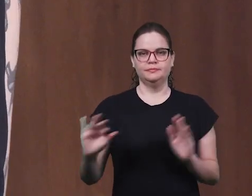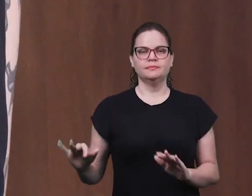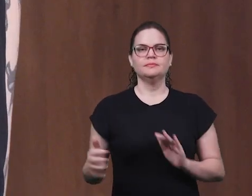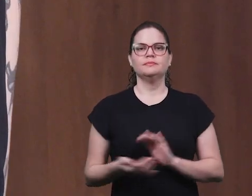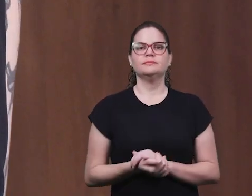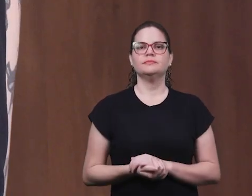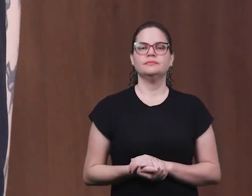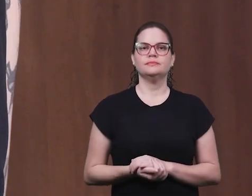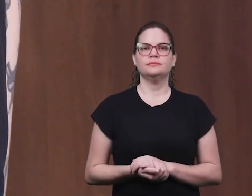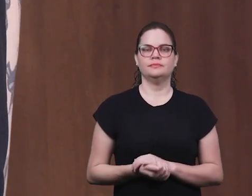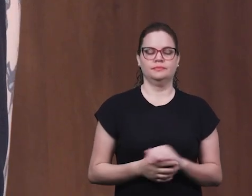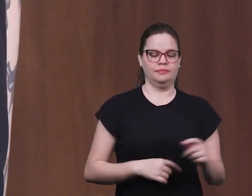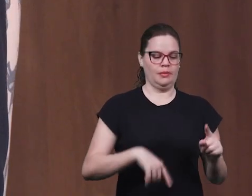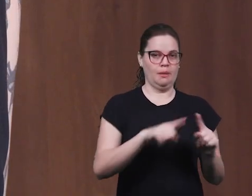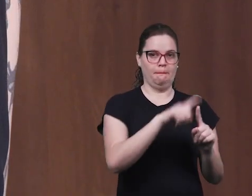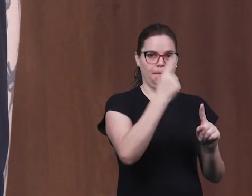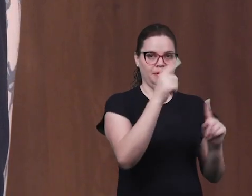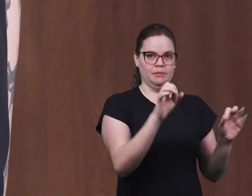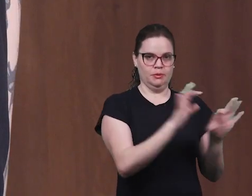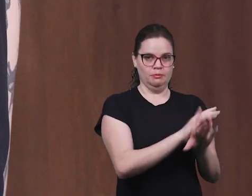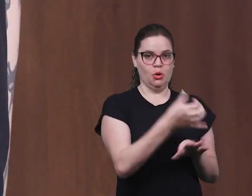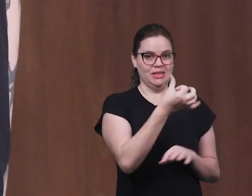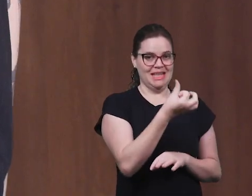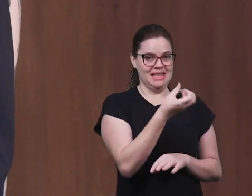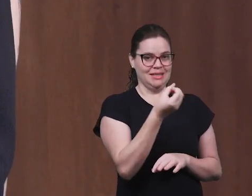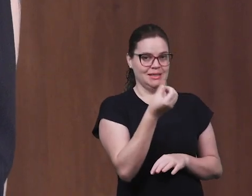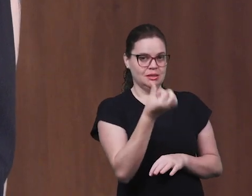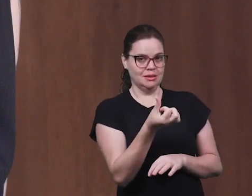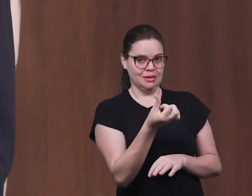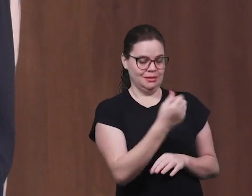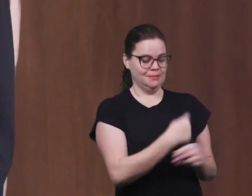Então, depois veio a segunda deportação